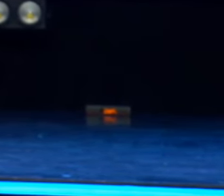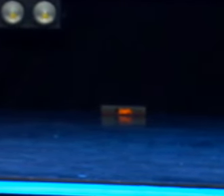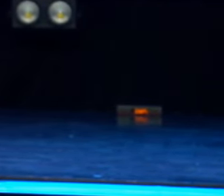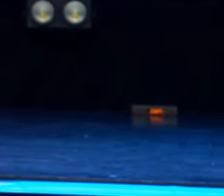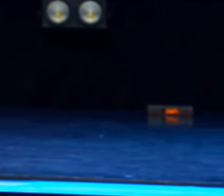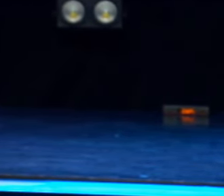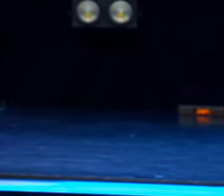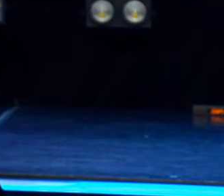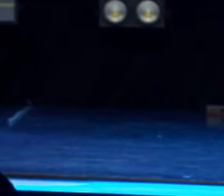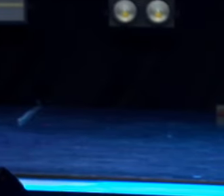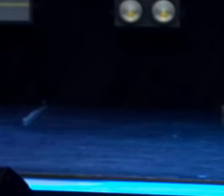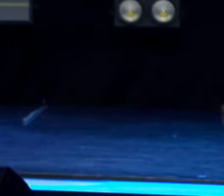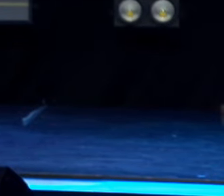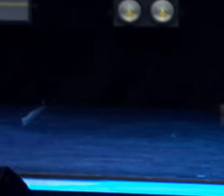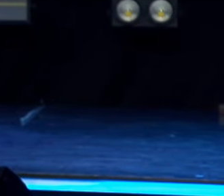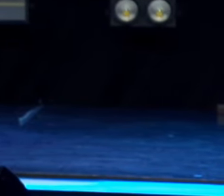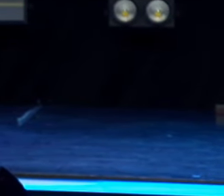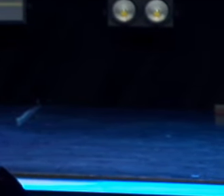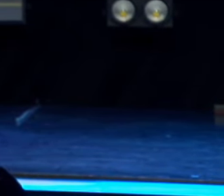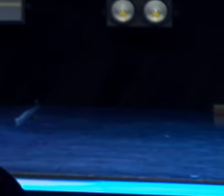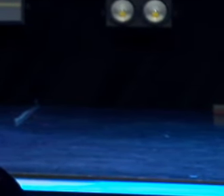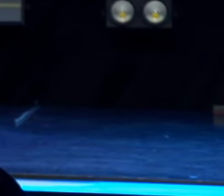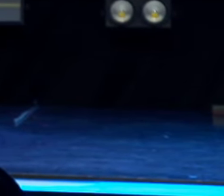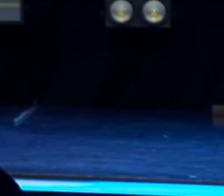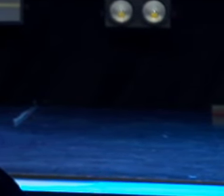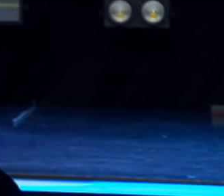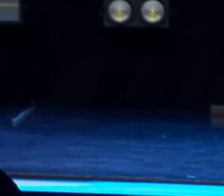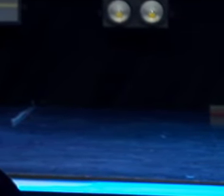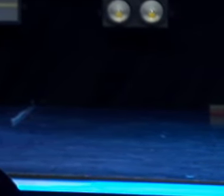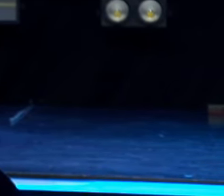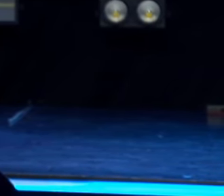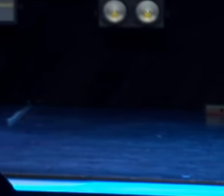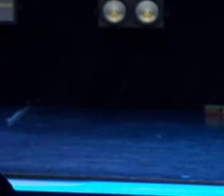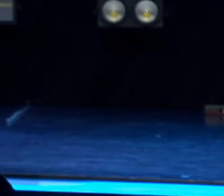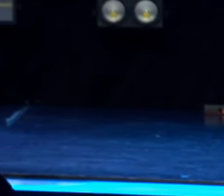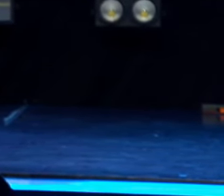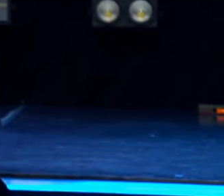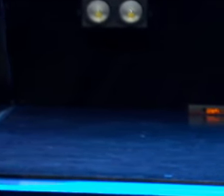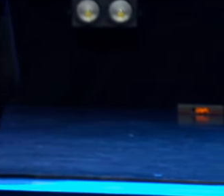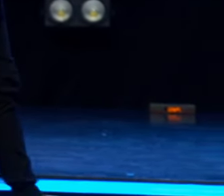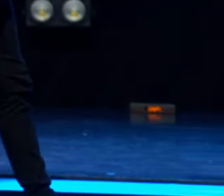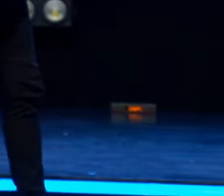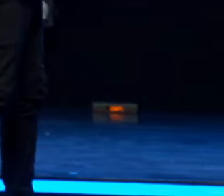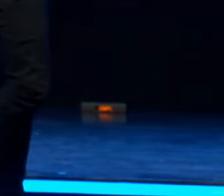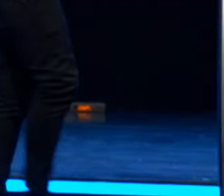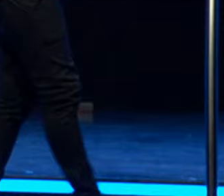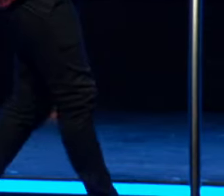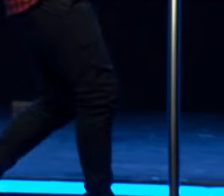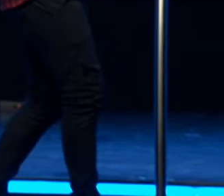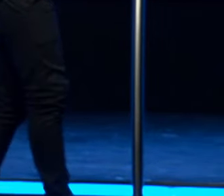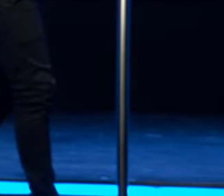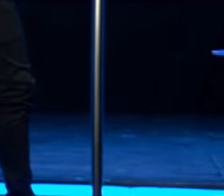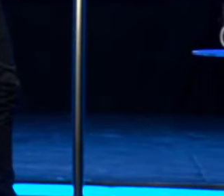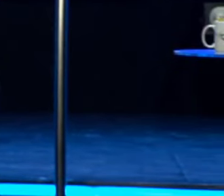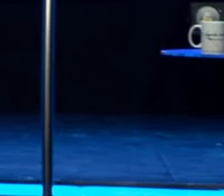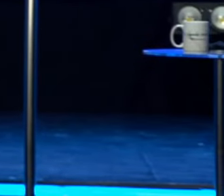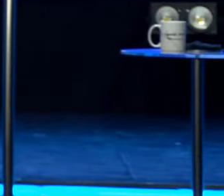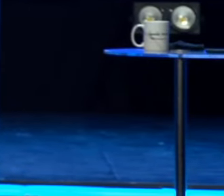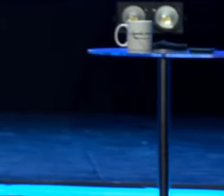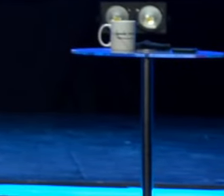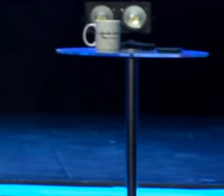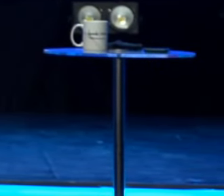né? Então, tá no ponto aí? Não? Eu vou enrolar mais um pouquinho. Aleluia. Quantos minutos? Me